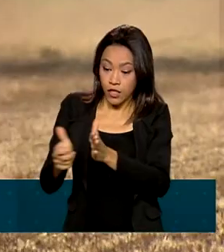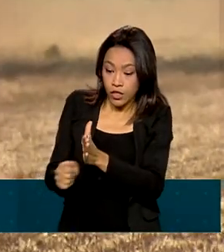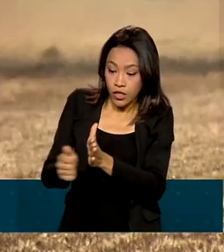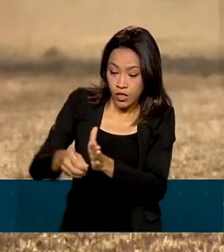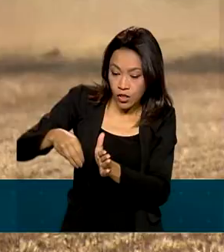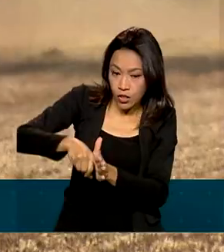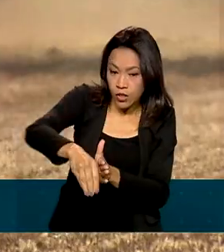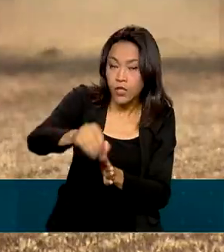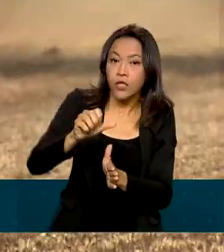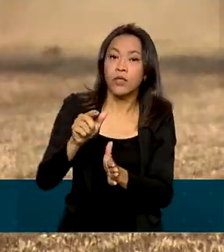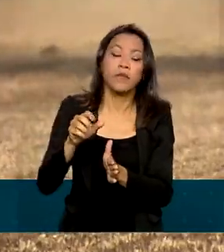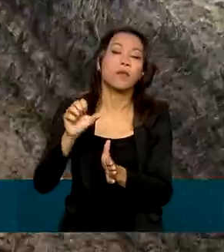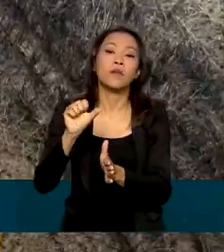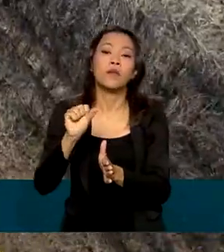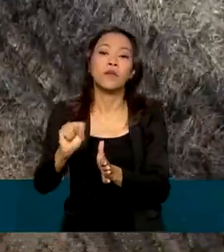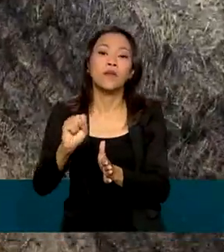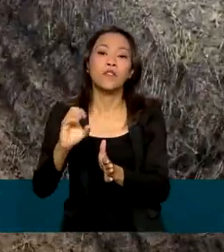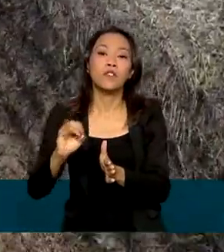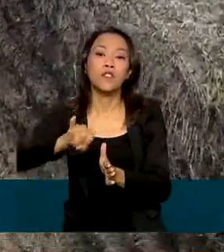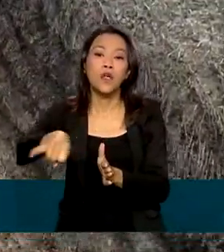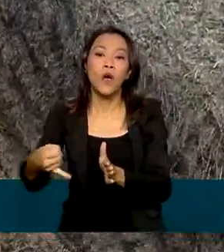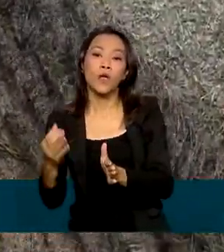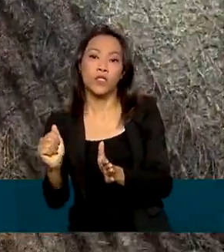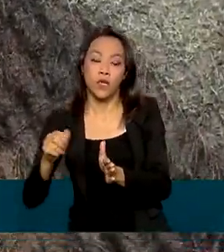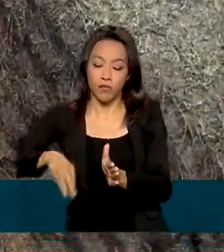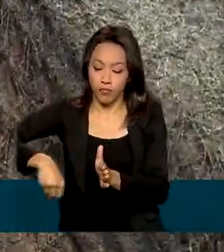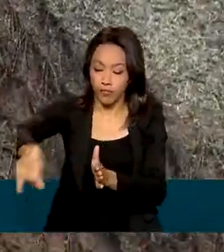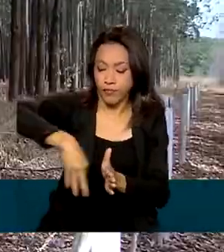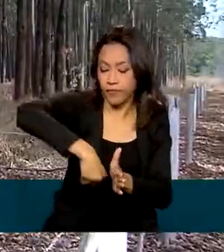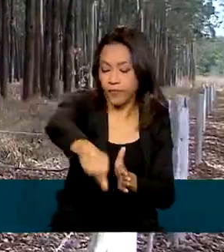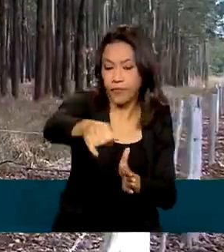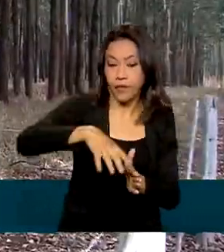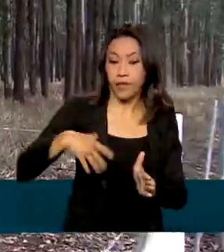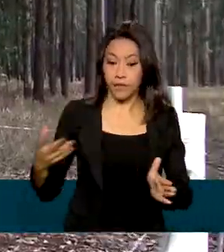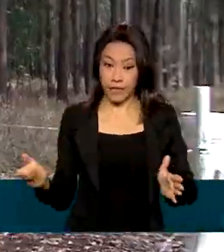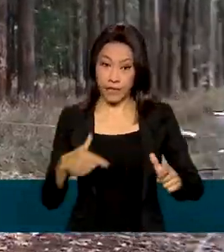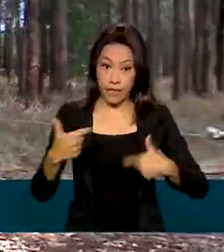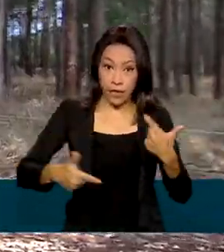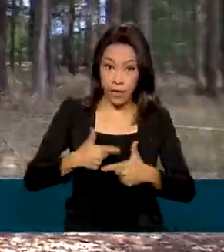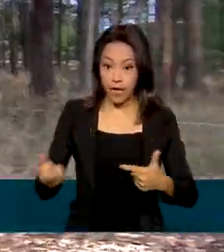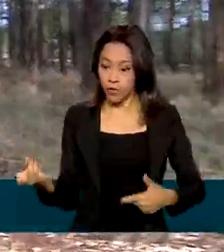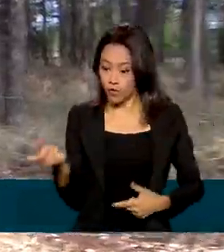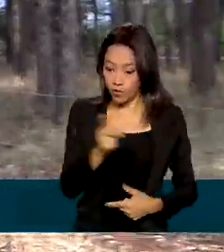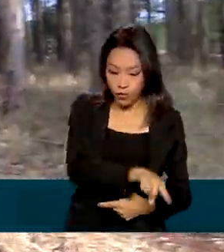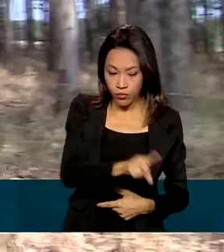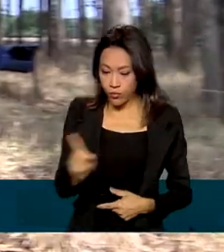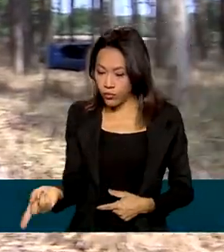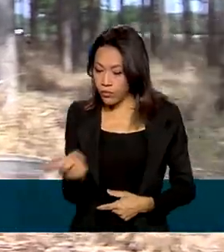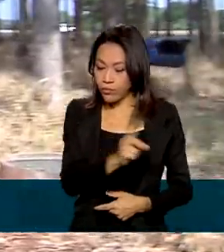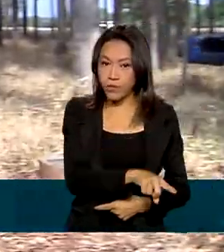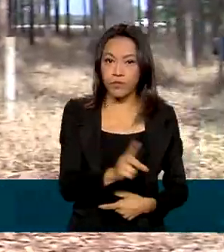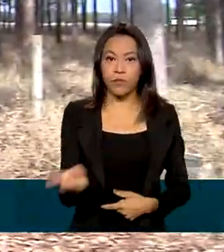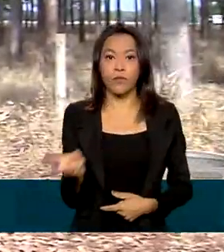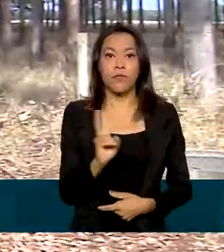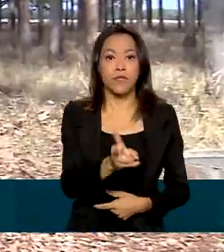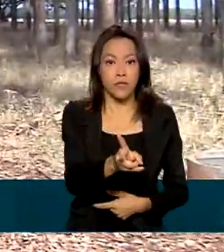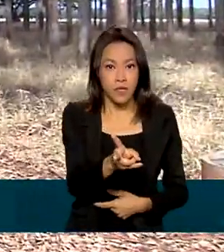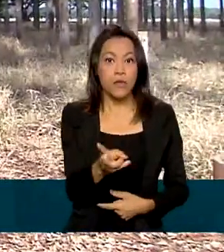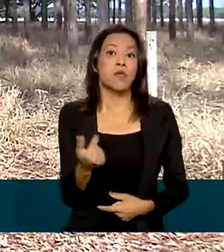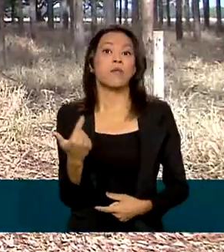dez anos ele vem apostando no sistema de integração lavoura-pecuária para renovar a pastagem